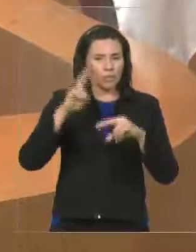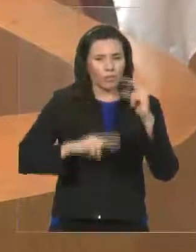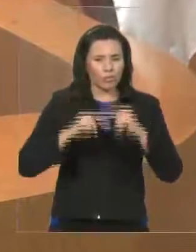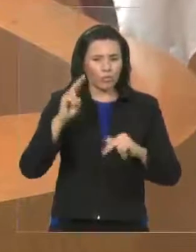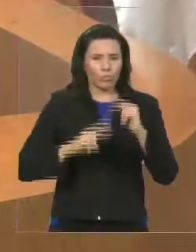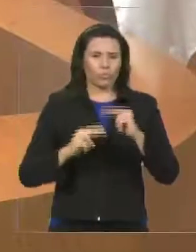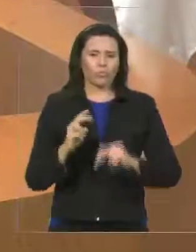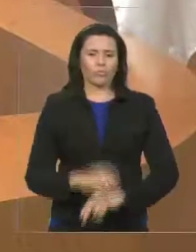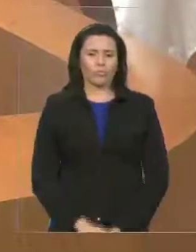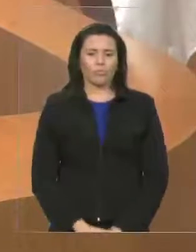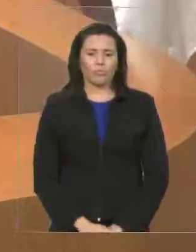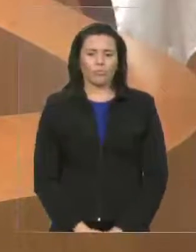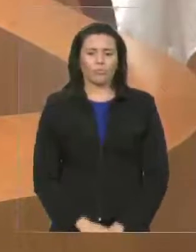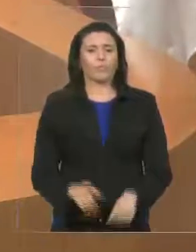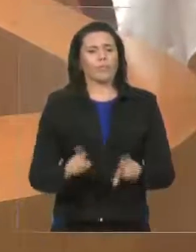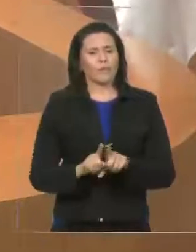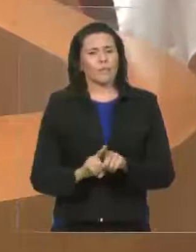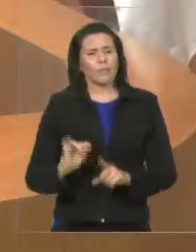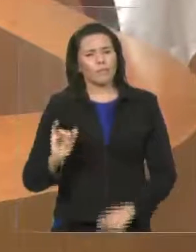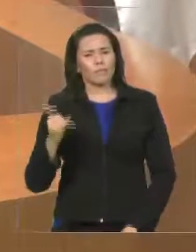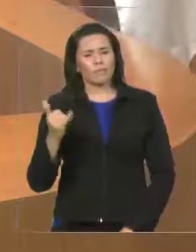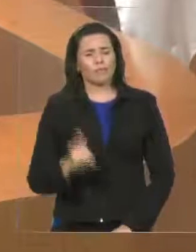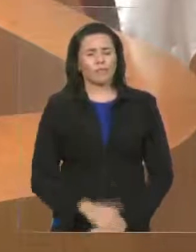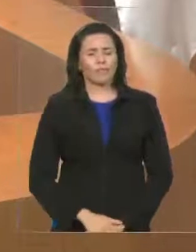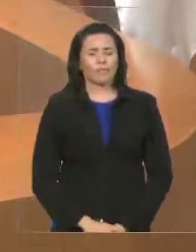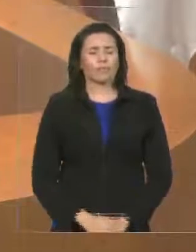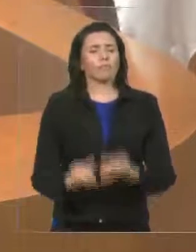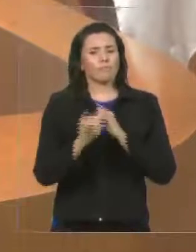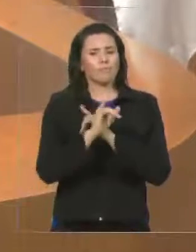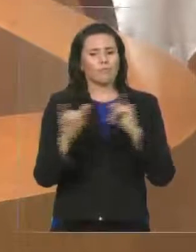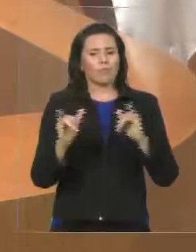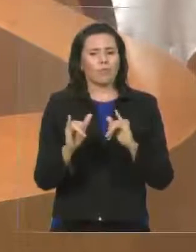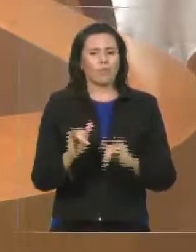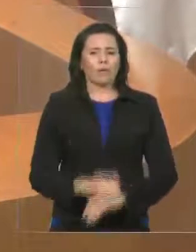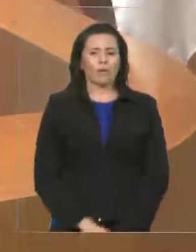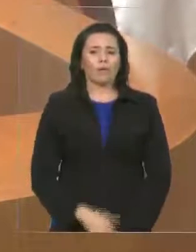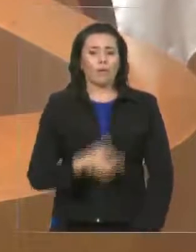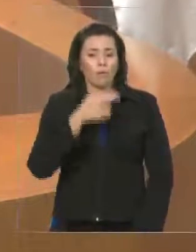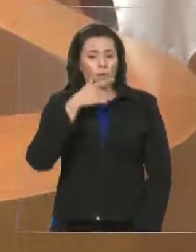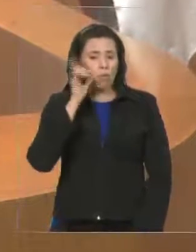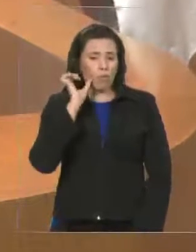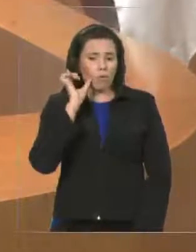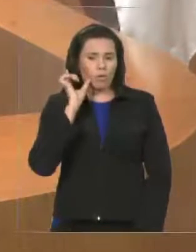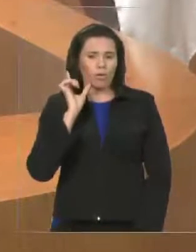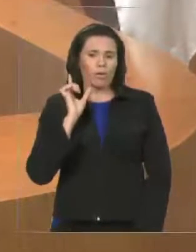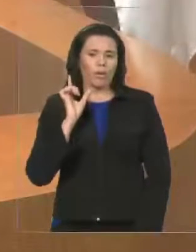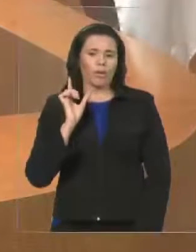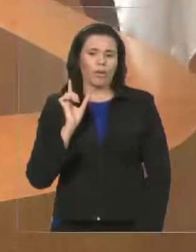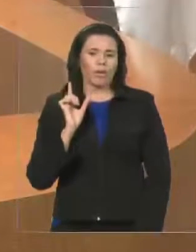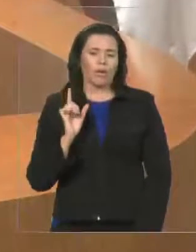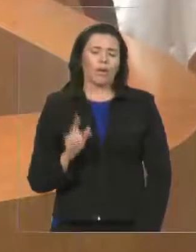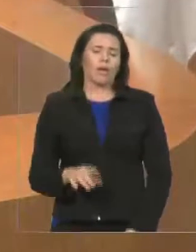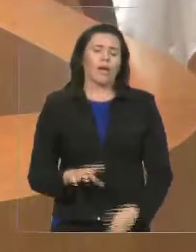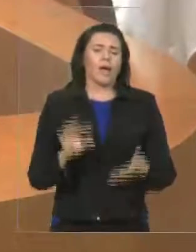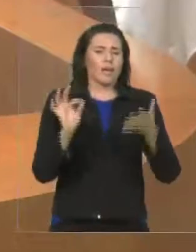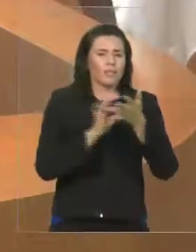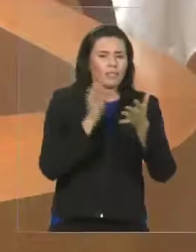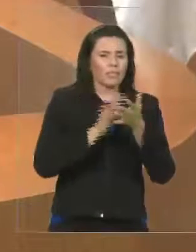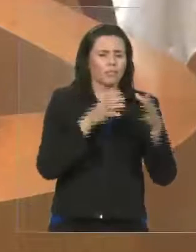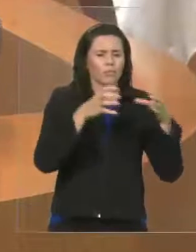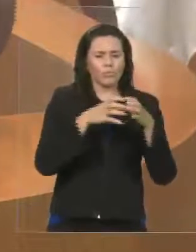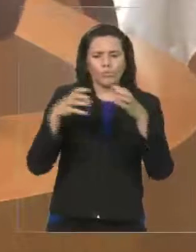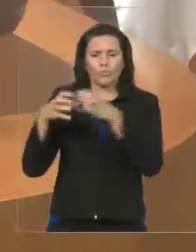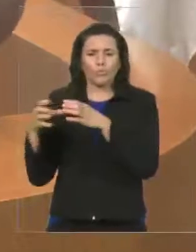mesmo momento, aproveito a oportunidade para dizer que ontem encerraram os prazos para as inscrições de chapa a nível